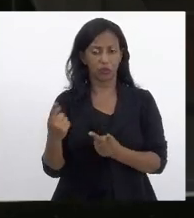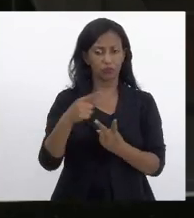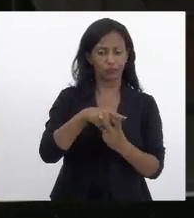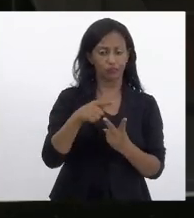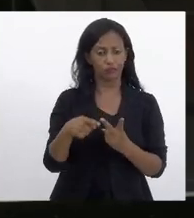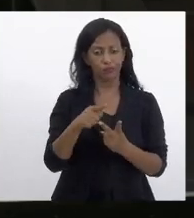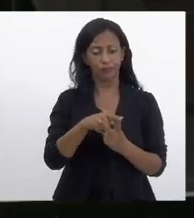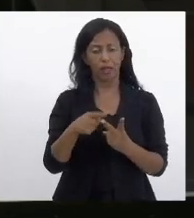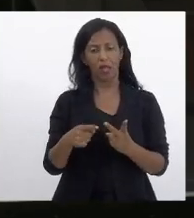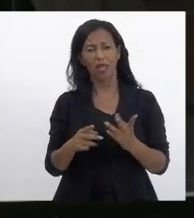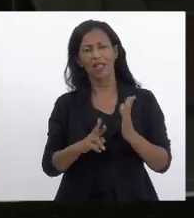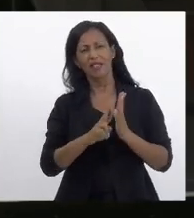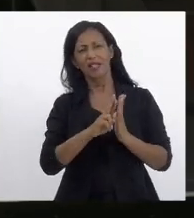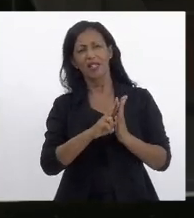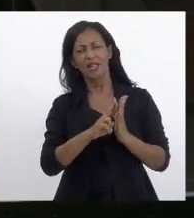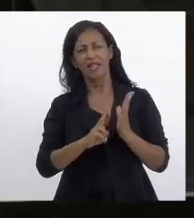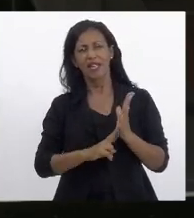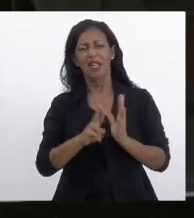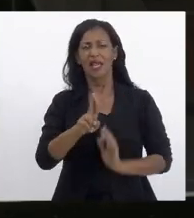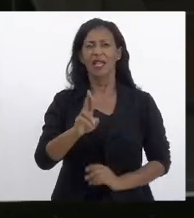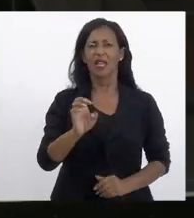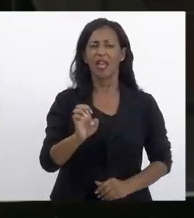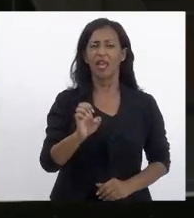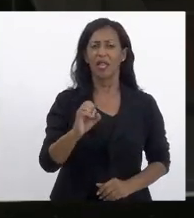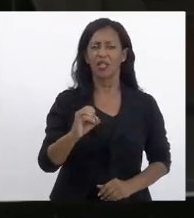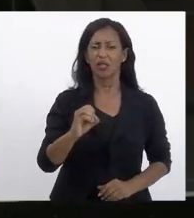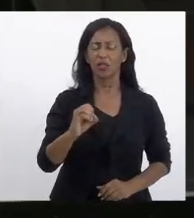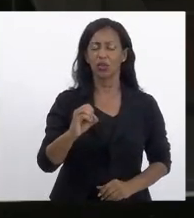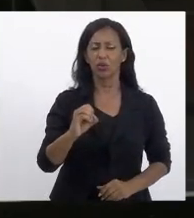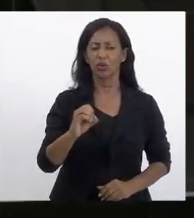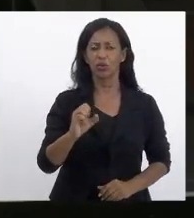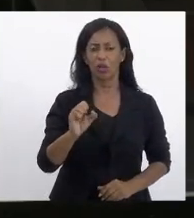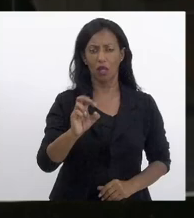Essa resolução da Secretaria de Educação,